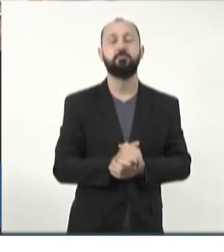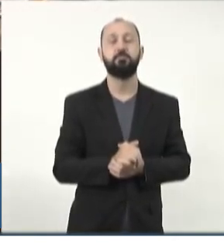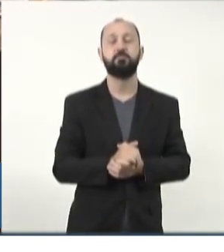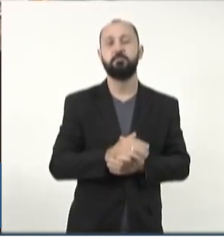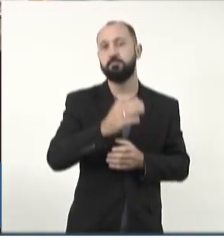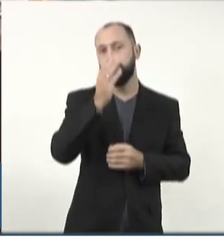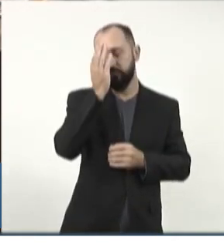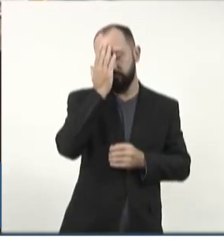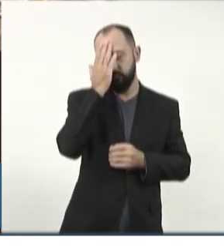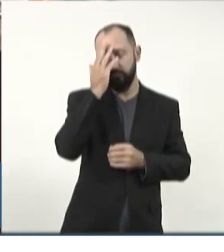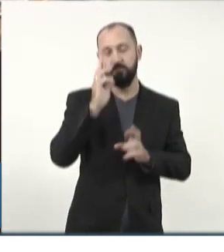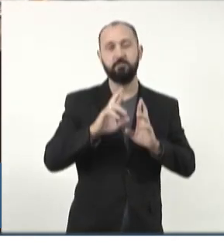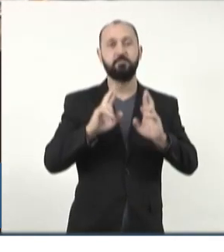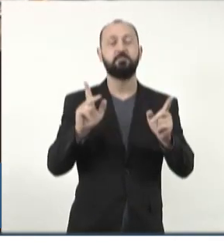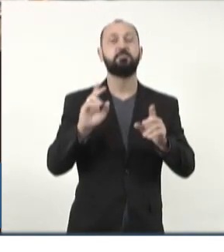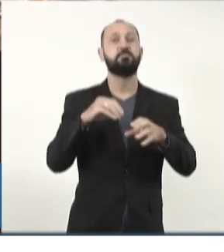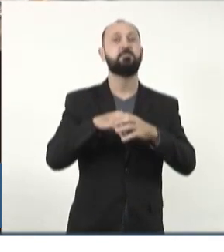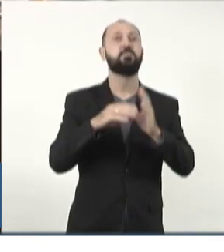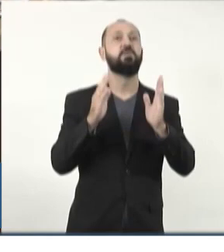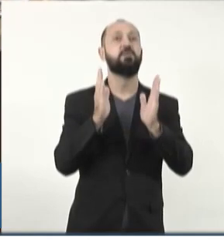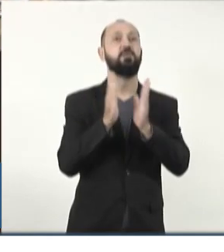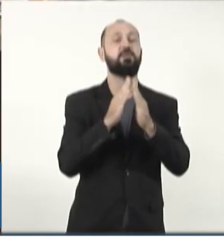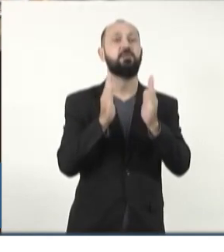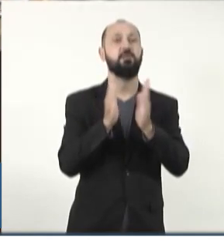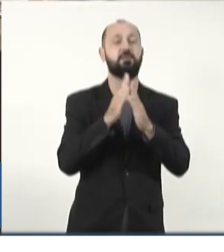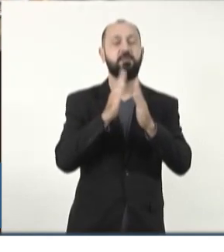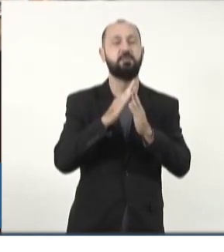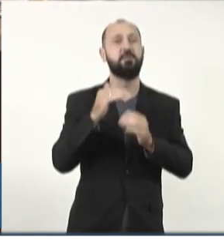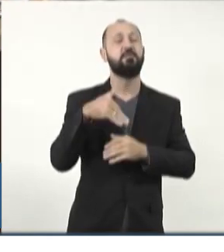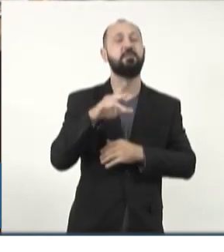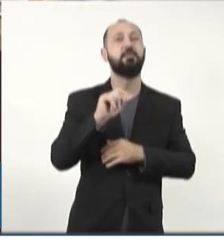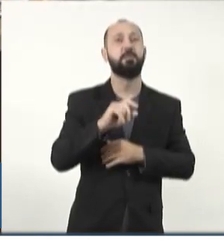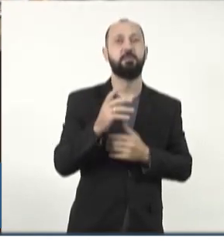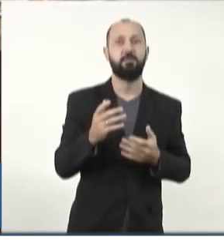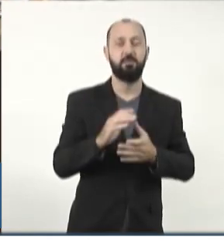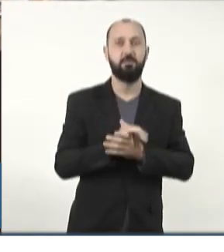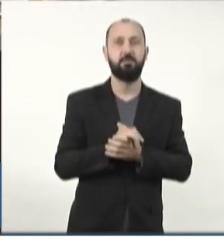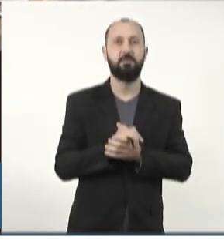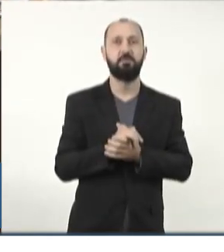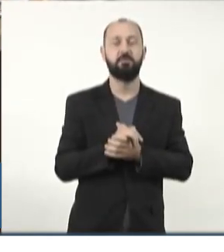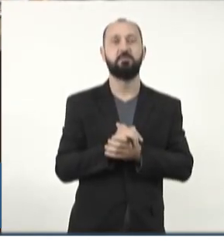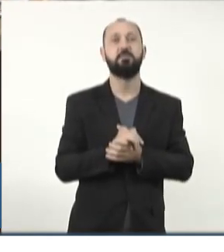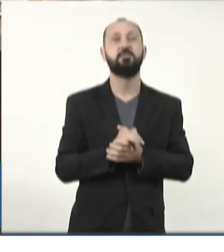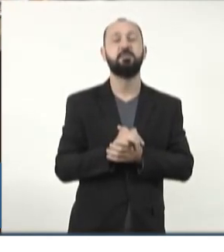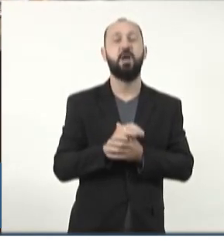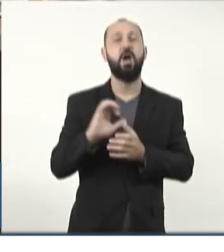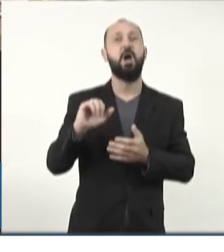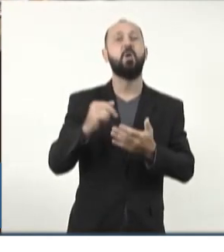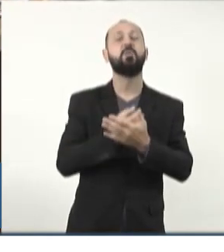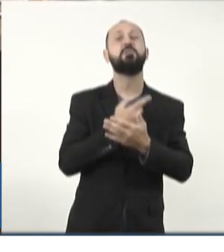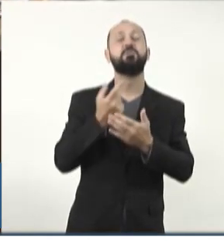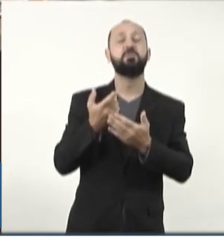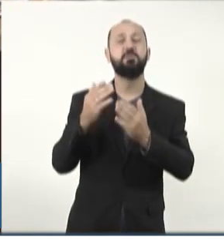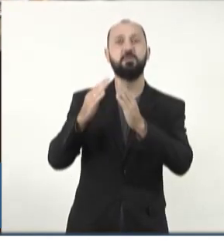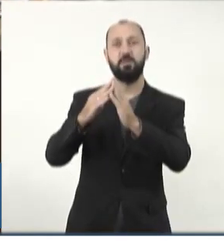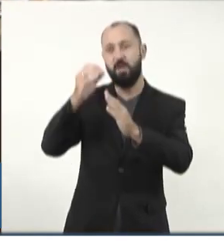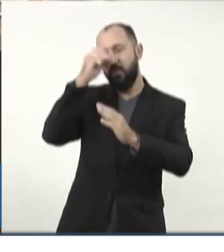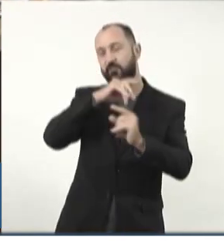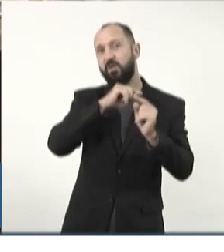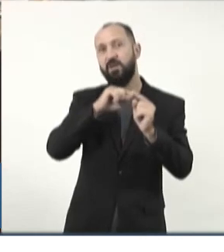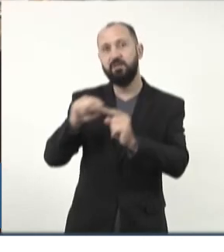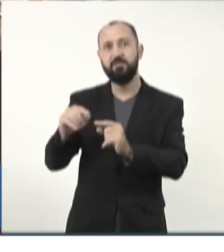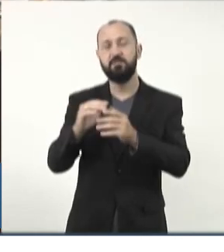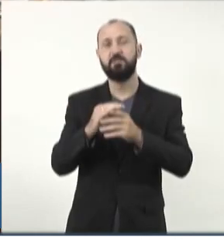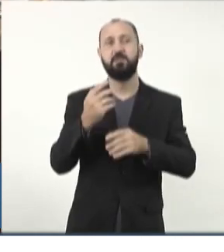sabe, gente, que desigualdade no lar é uma das causas que mais dá violência doméstica. Eu e a